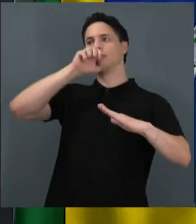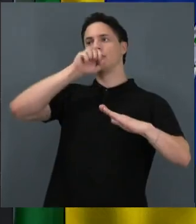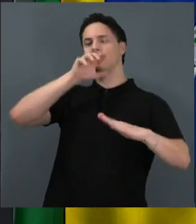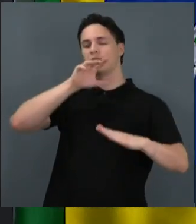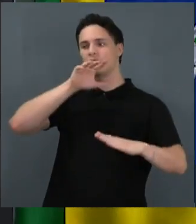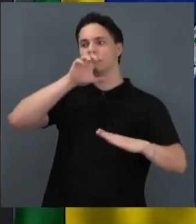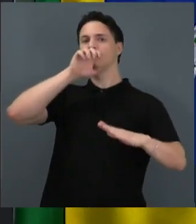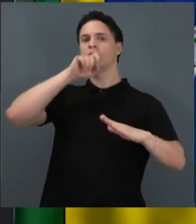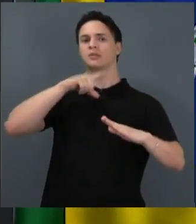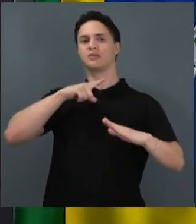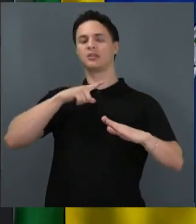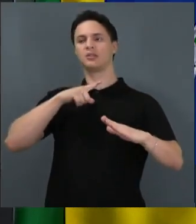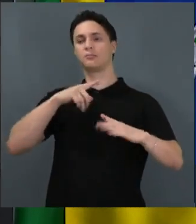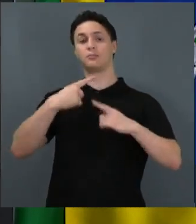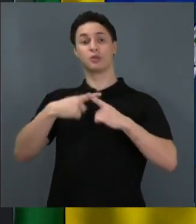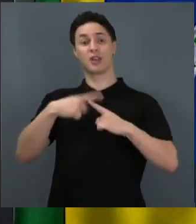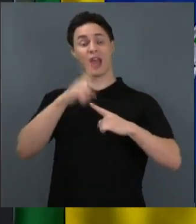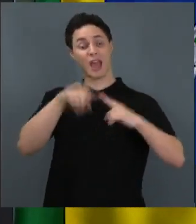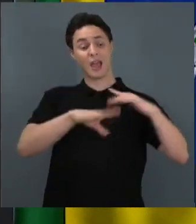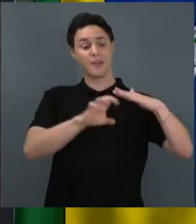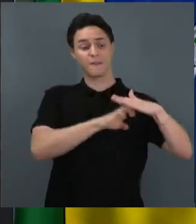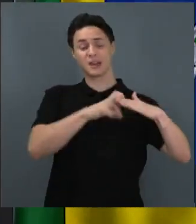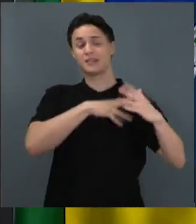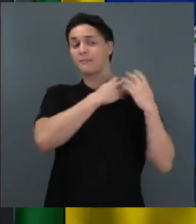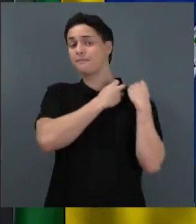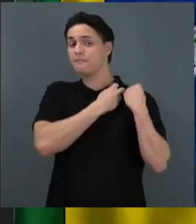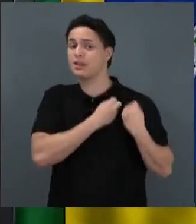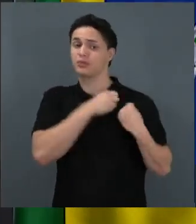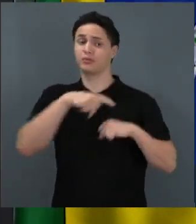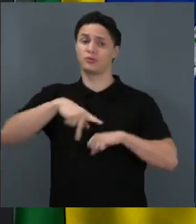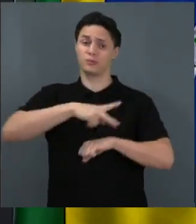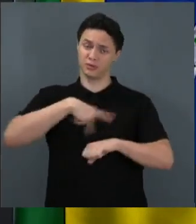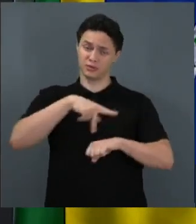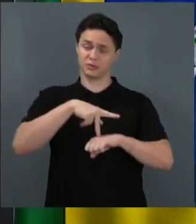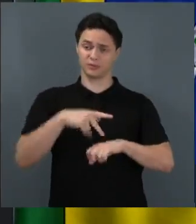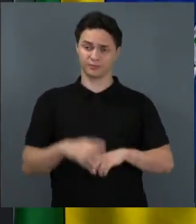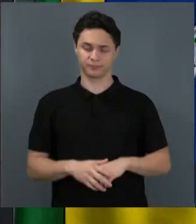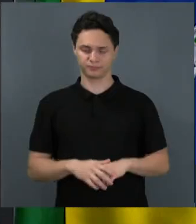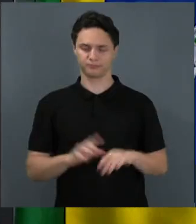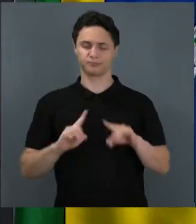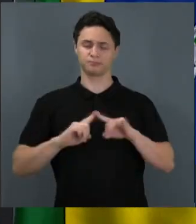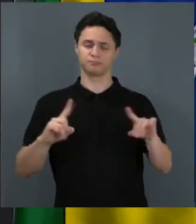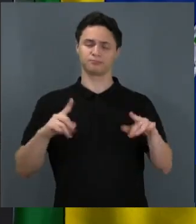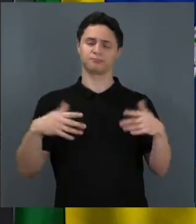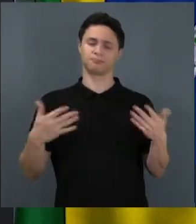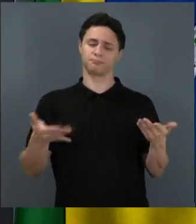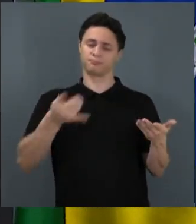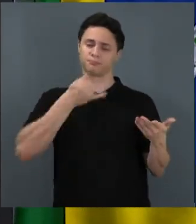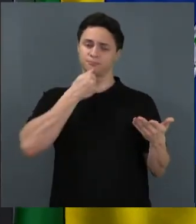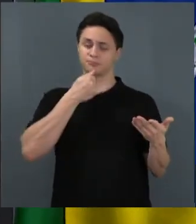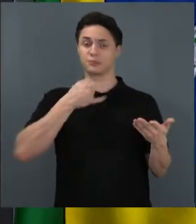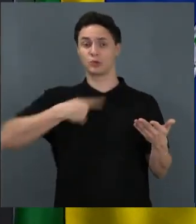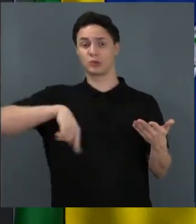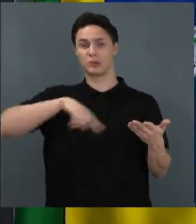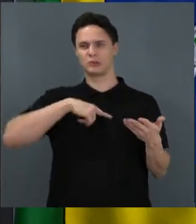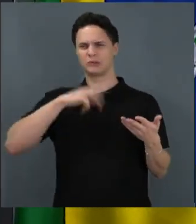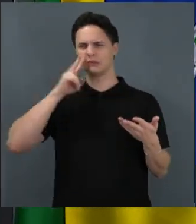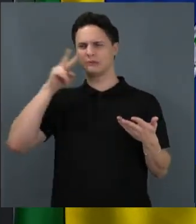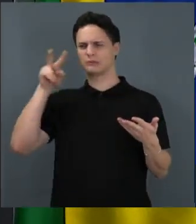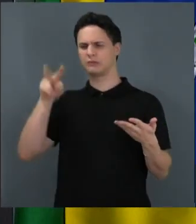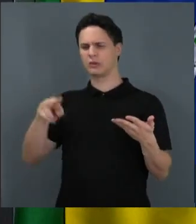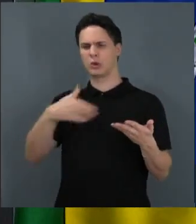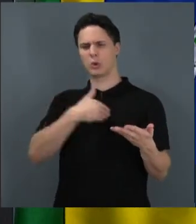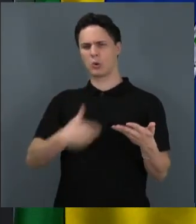carregar nos ombros, literalmente, este país. Mas, infelizmente, nós temos um governo